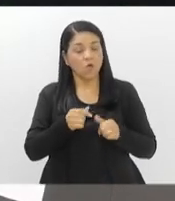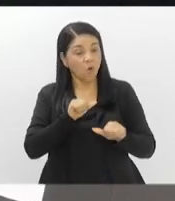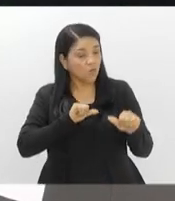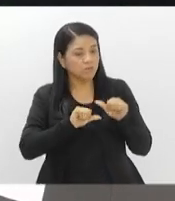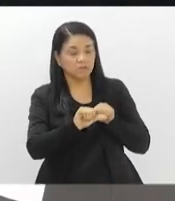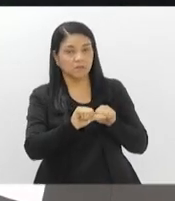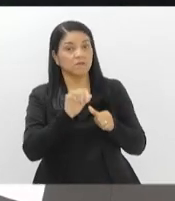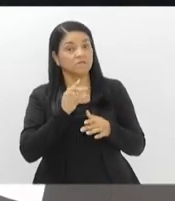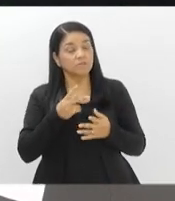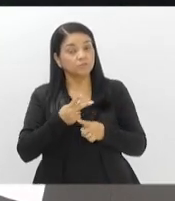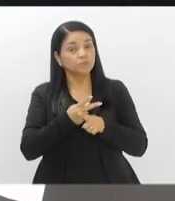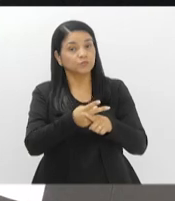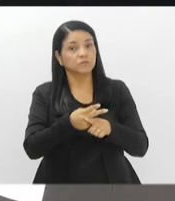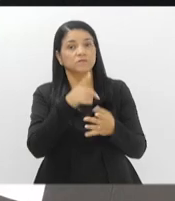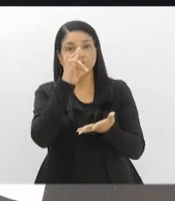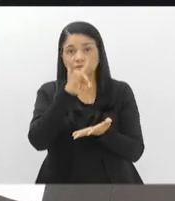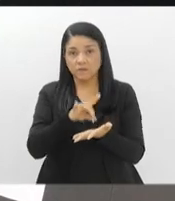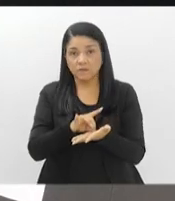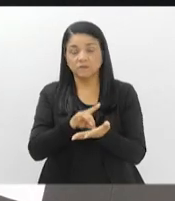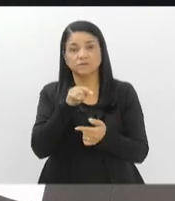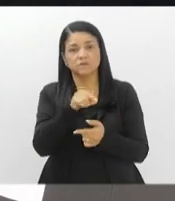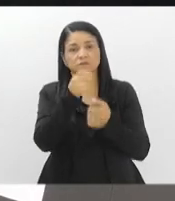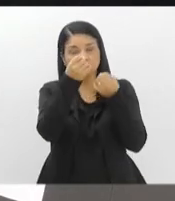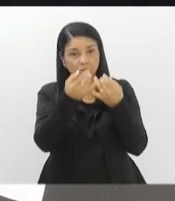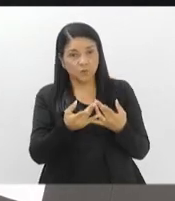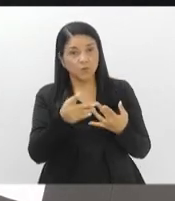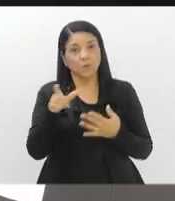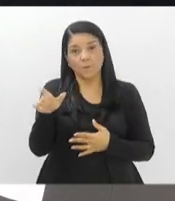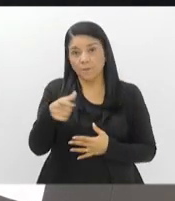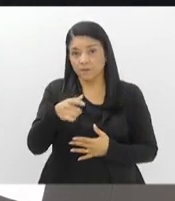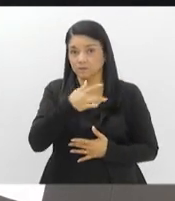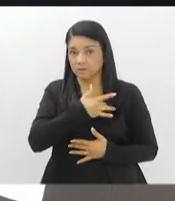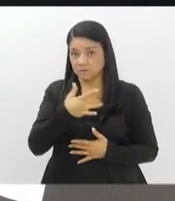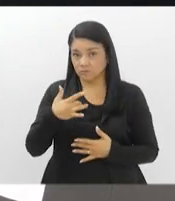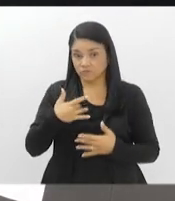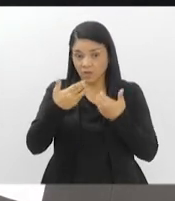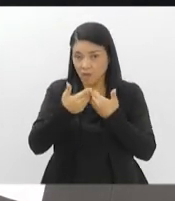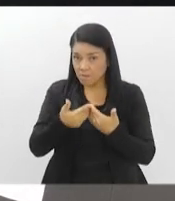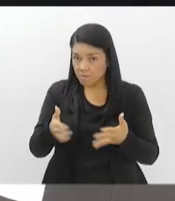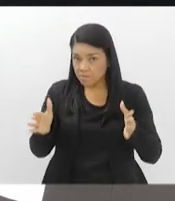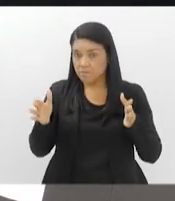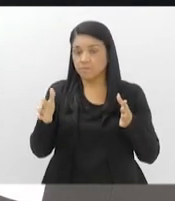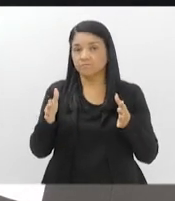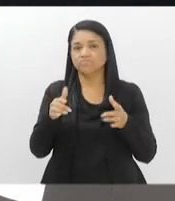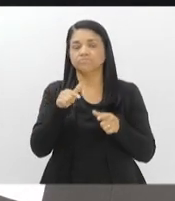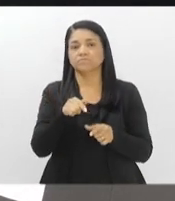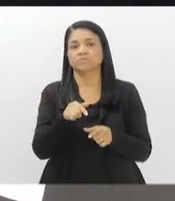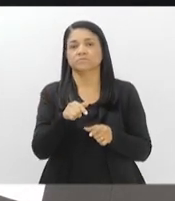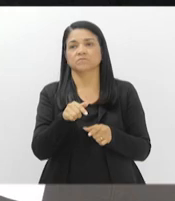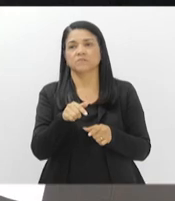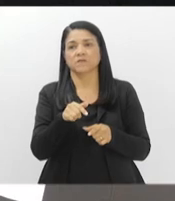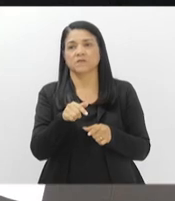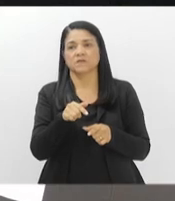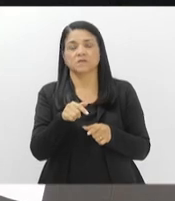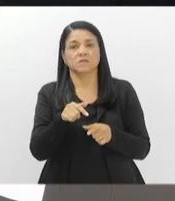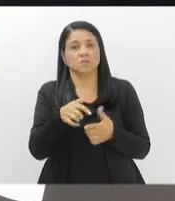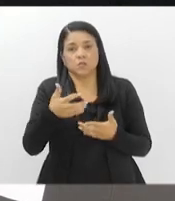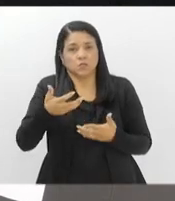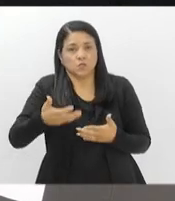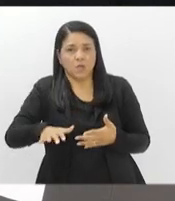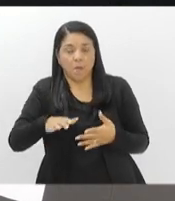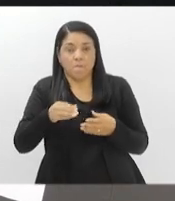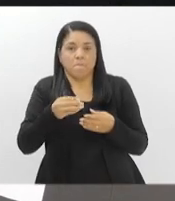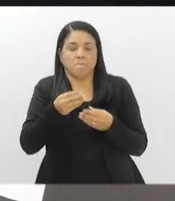ir em busca da verdade né você falou sobre a questão dos planos a gente quer deixar eles abertos quer que eles tenham ninguém quer que eles tenham